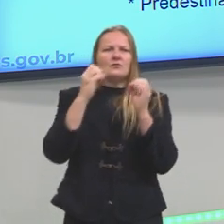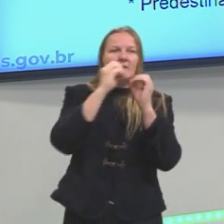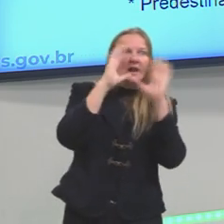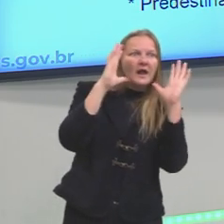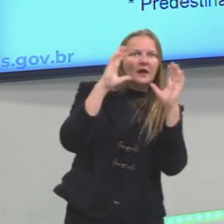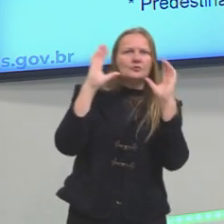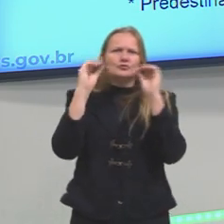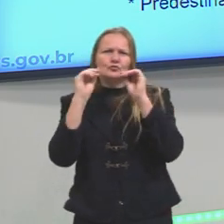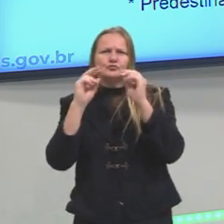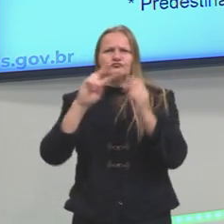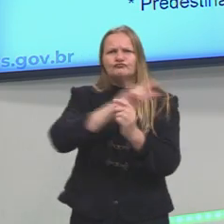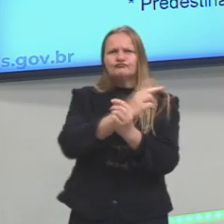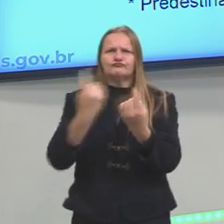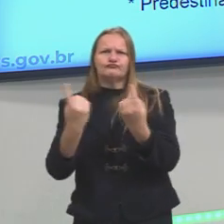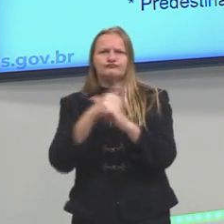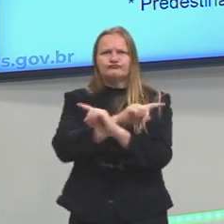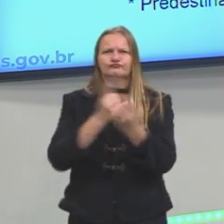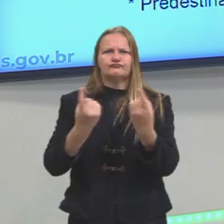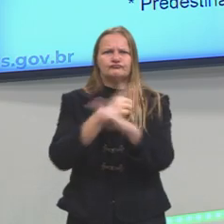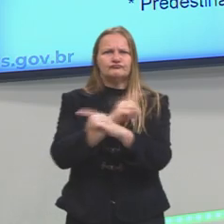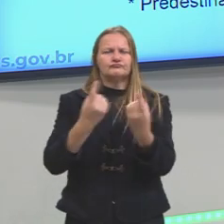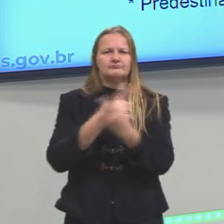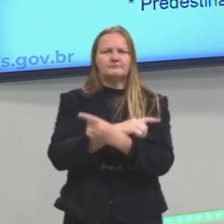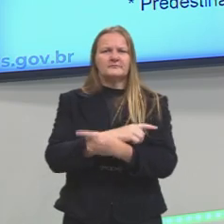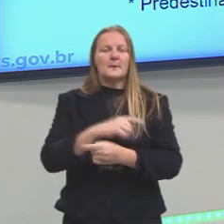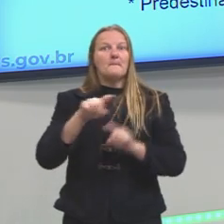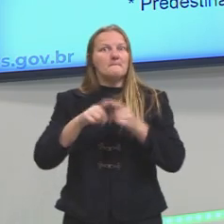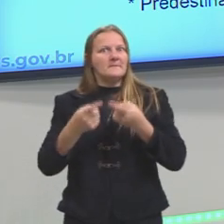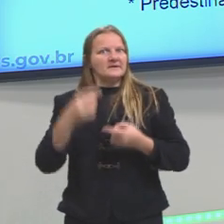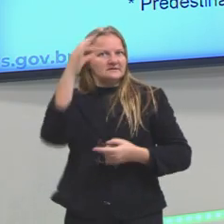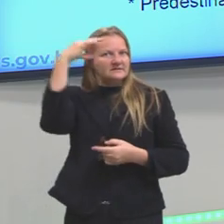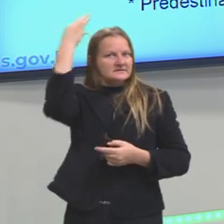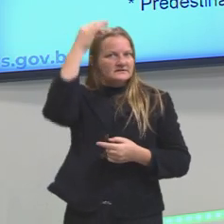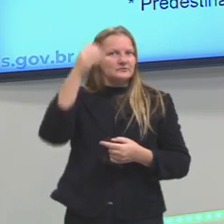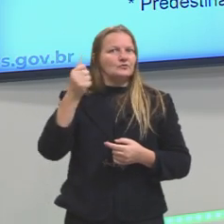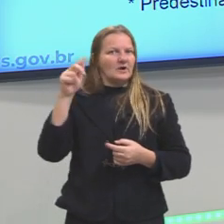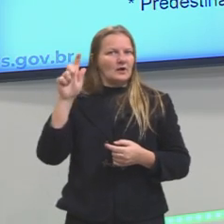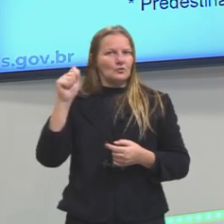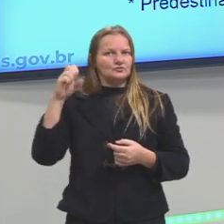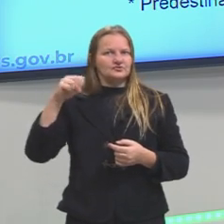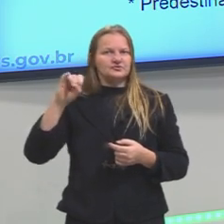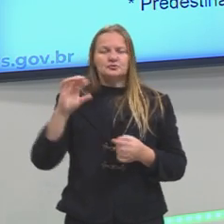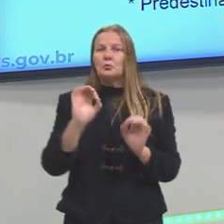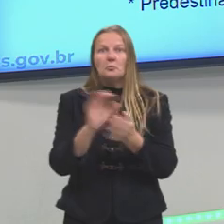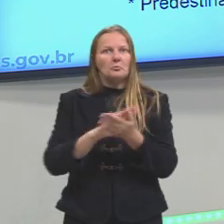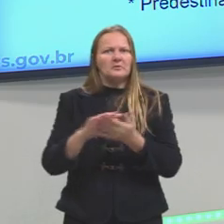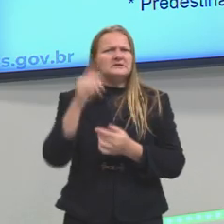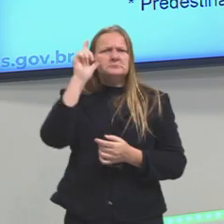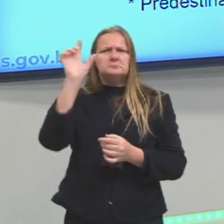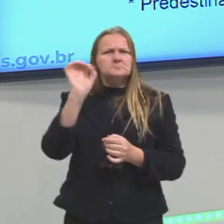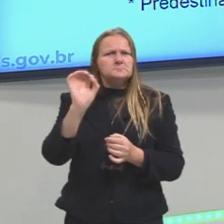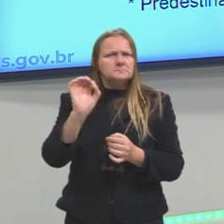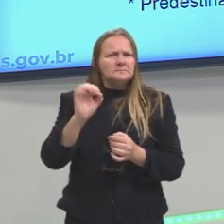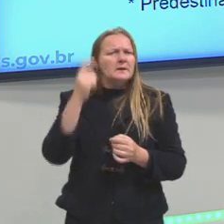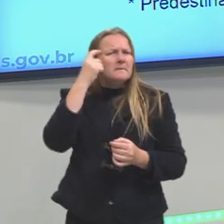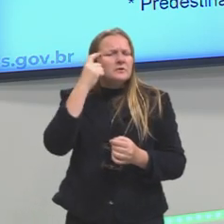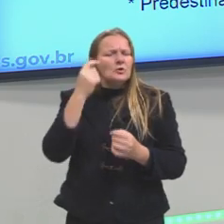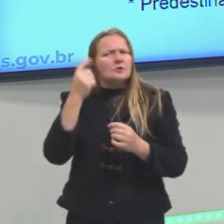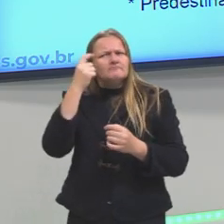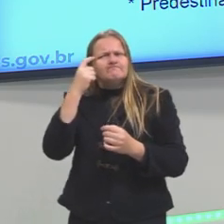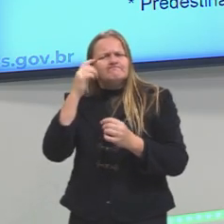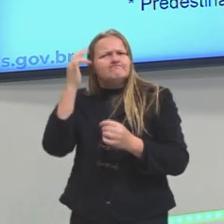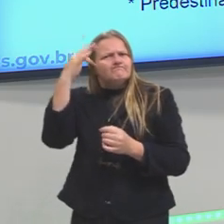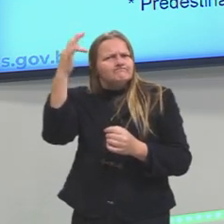chega o momento que Santo Agostinho não se convence mais dessa teoria e busca outras teorias para a origem do mundo